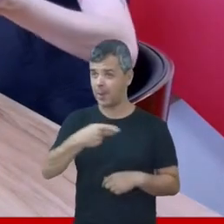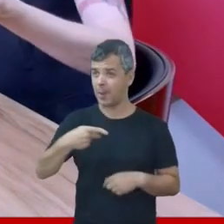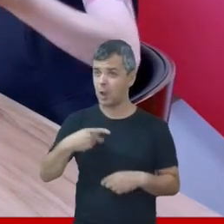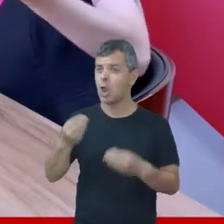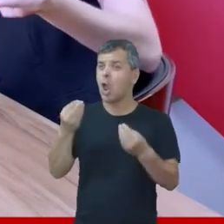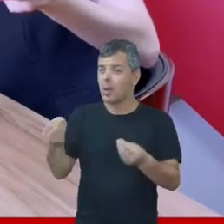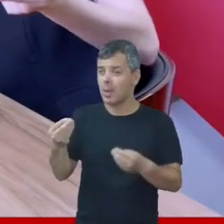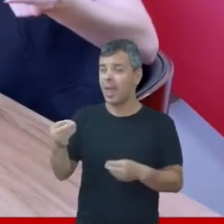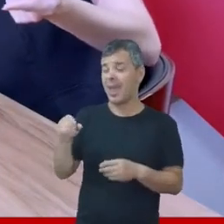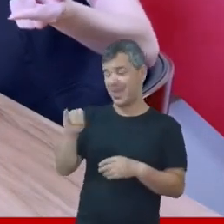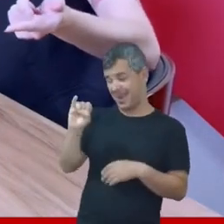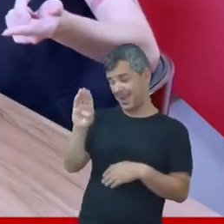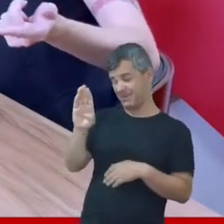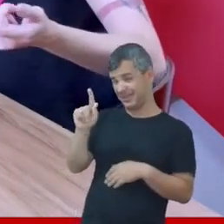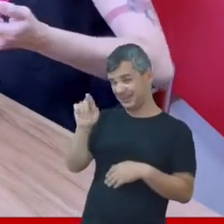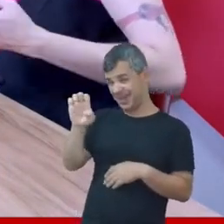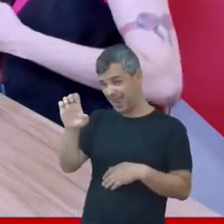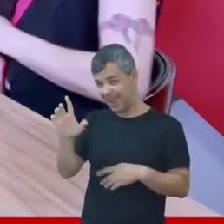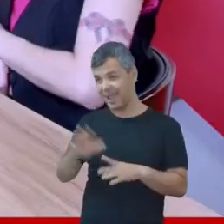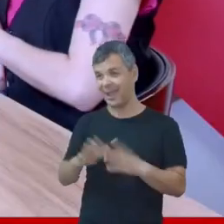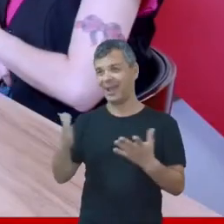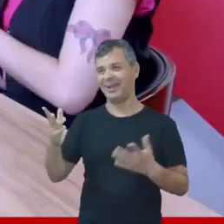do IBGE.